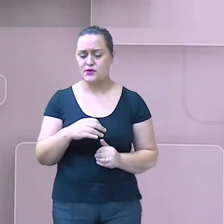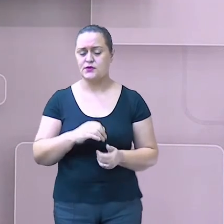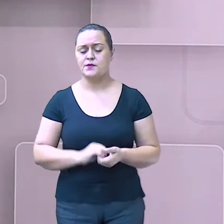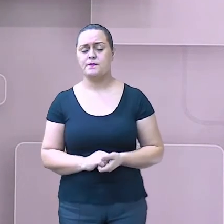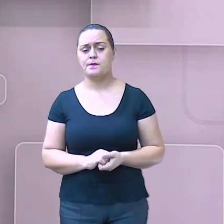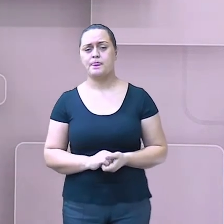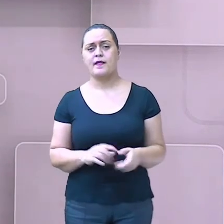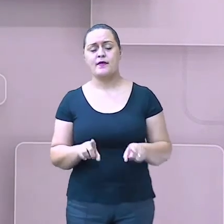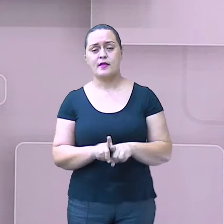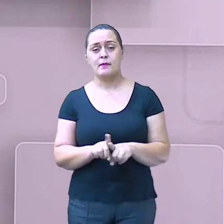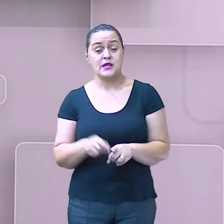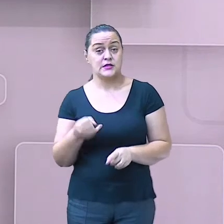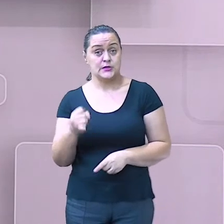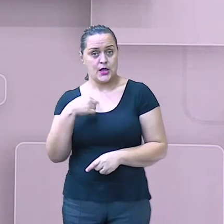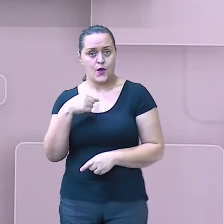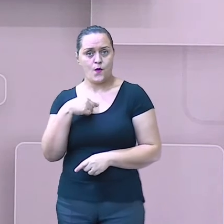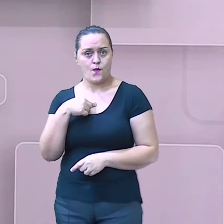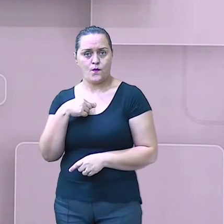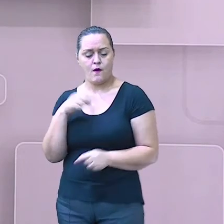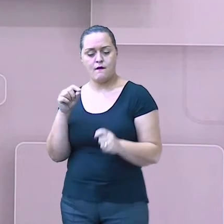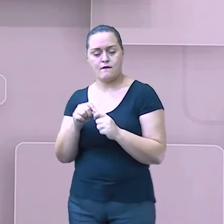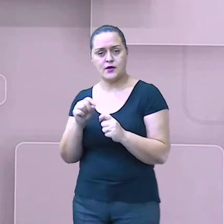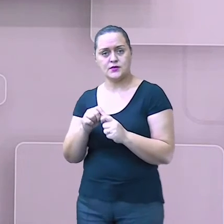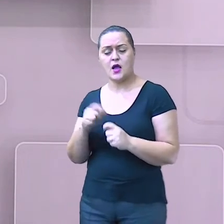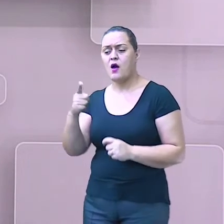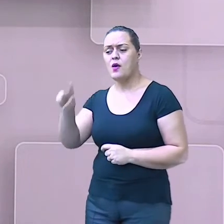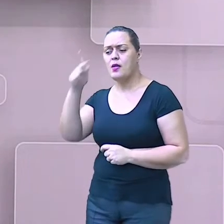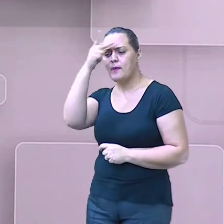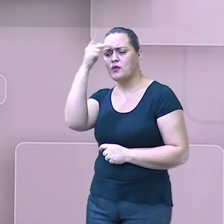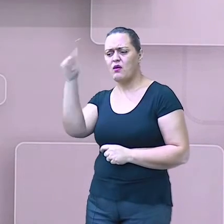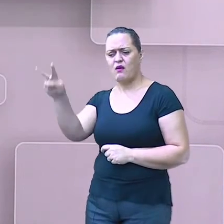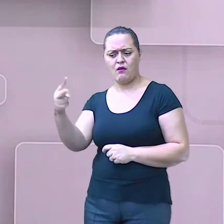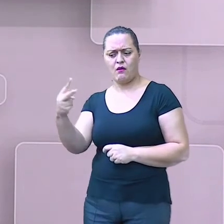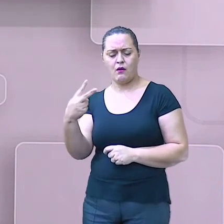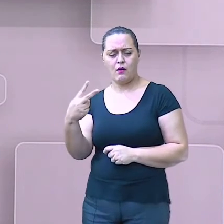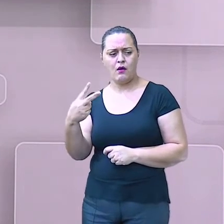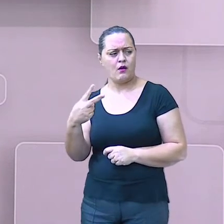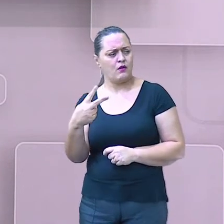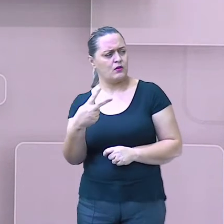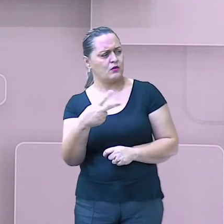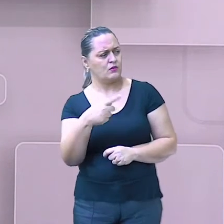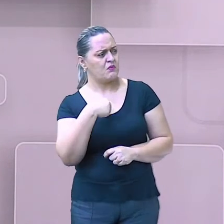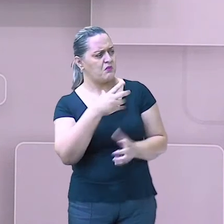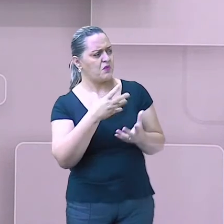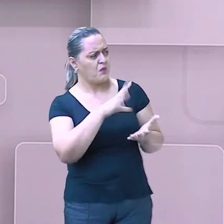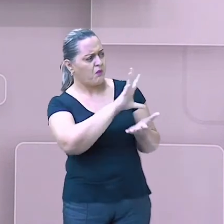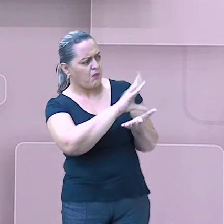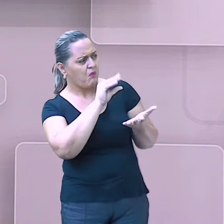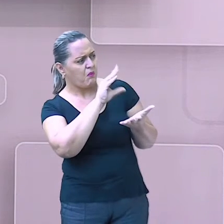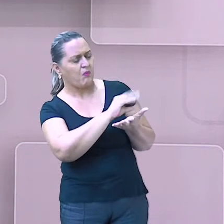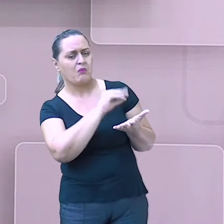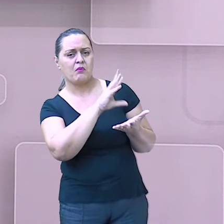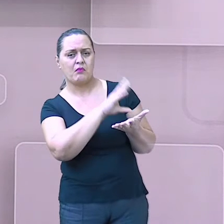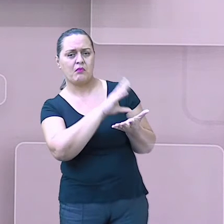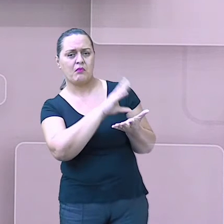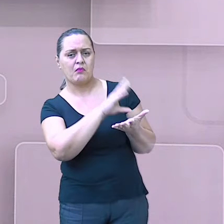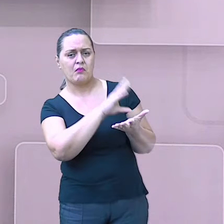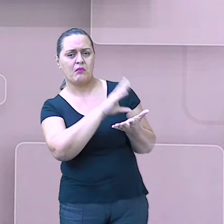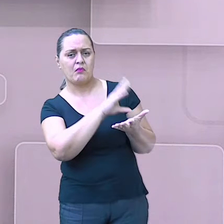eu sirvo de exemplo para as pessoas que estão próximas a mim. E com isso,